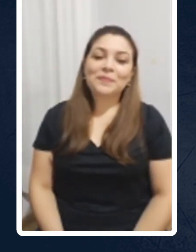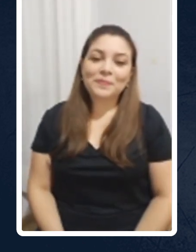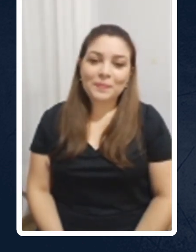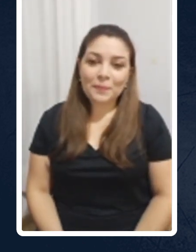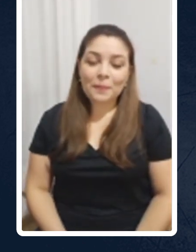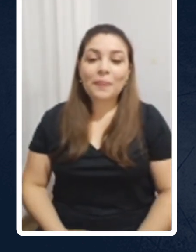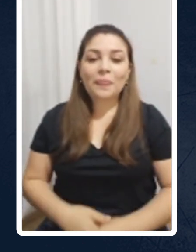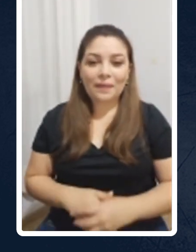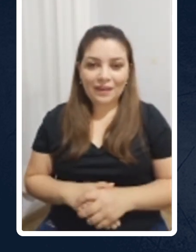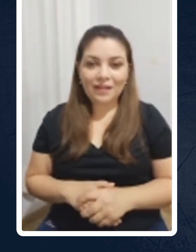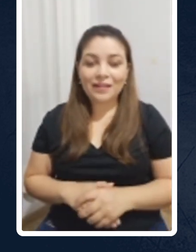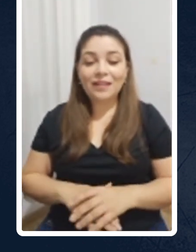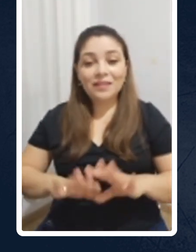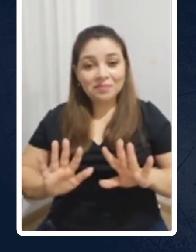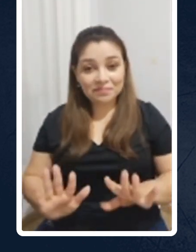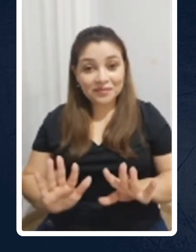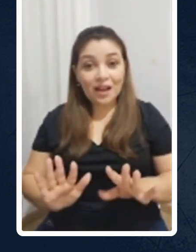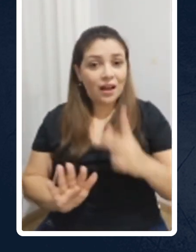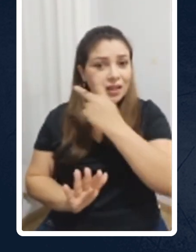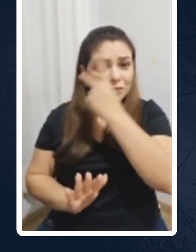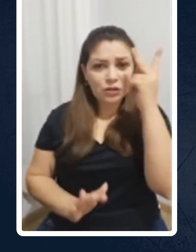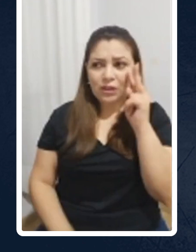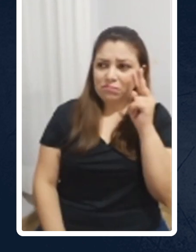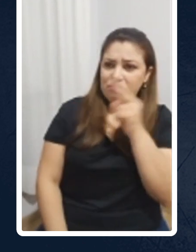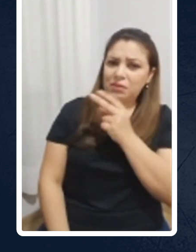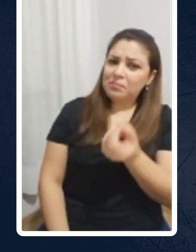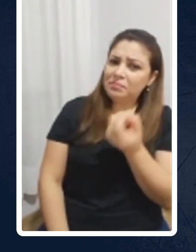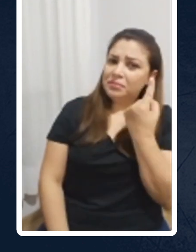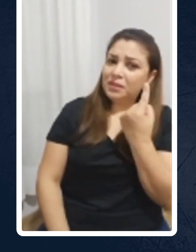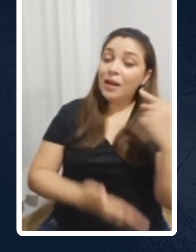aqui, naturalmente, que as pessoas abordavam.